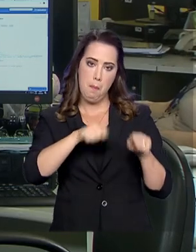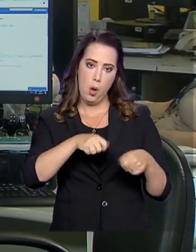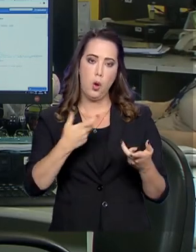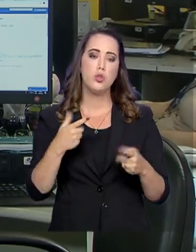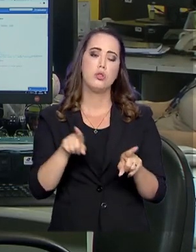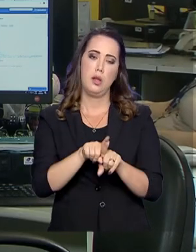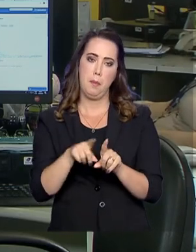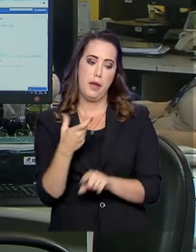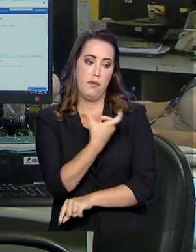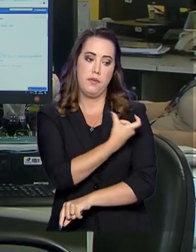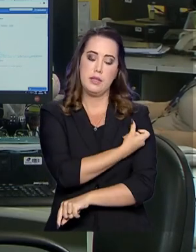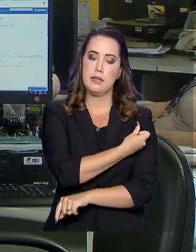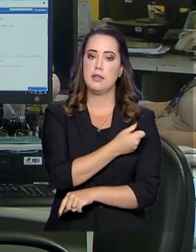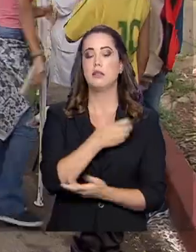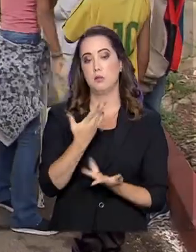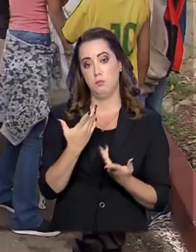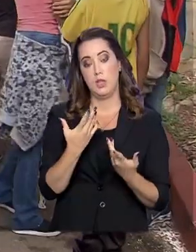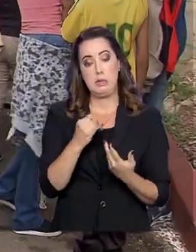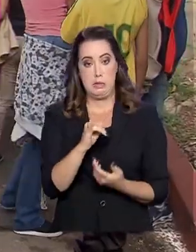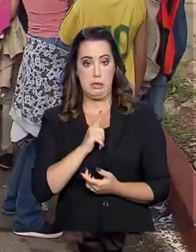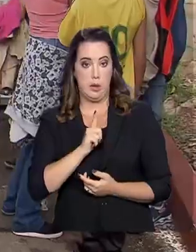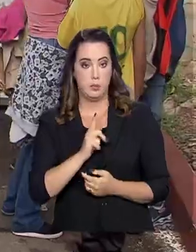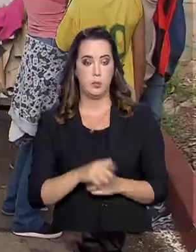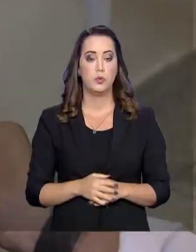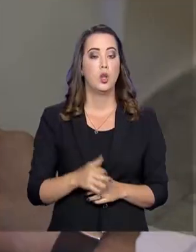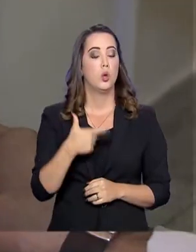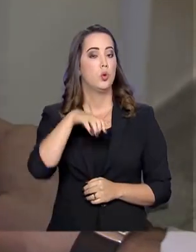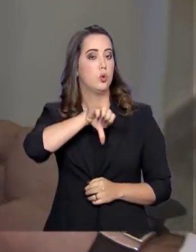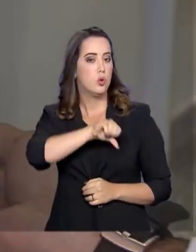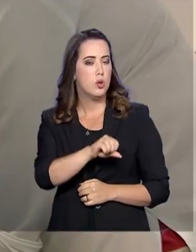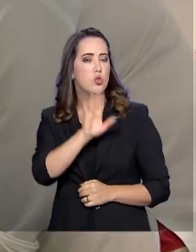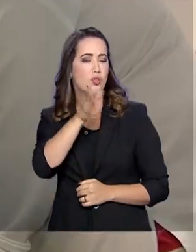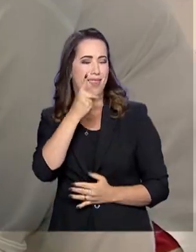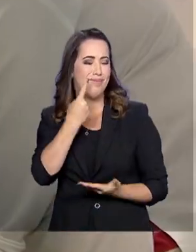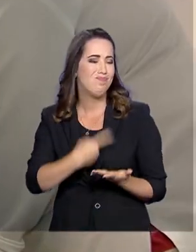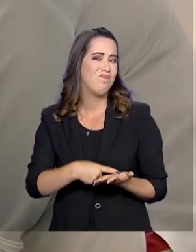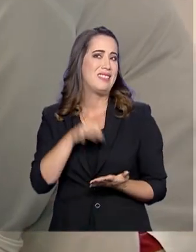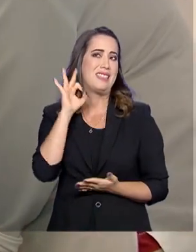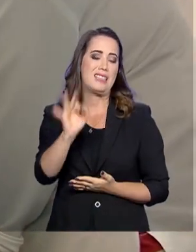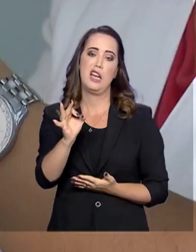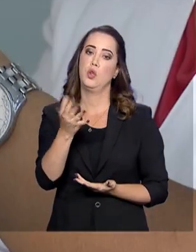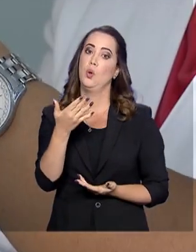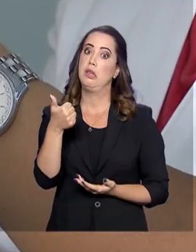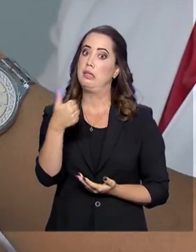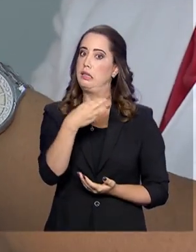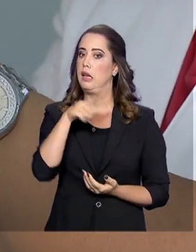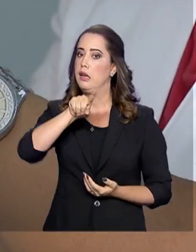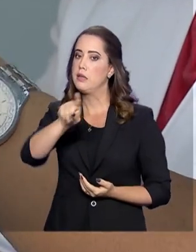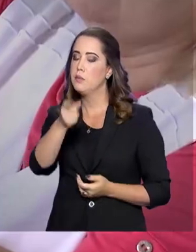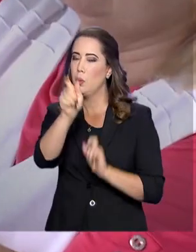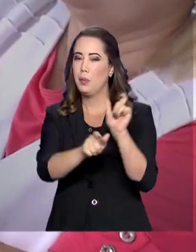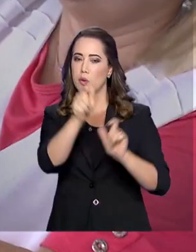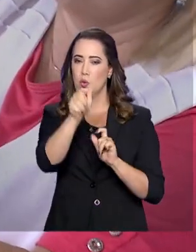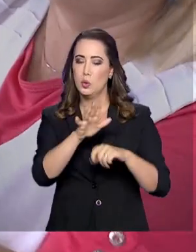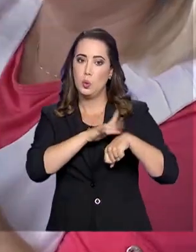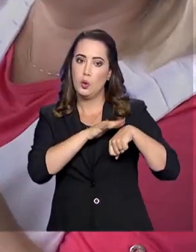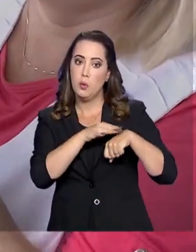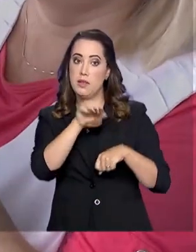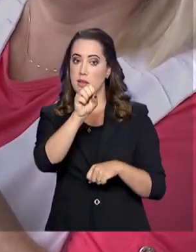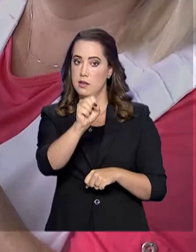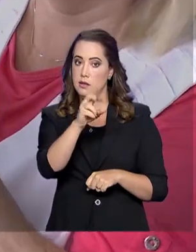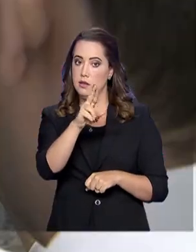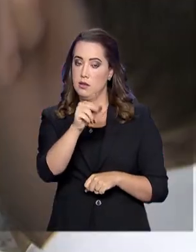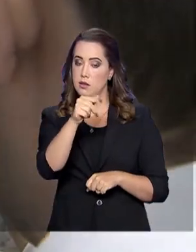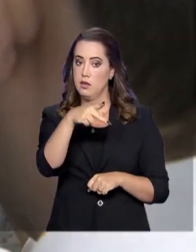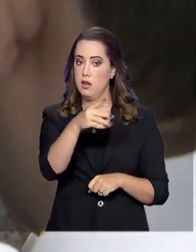disponibilidade de doses da vacina. Em 2019, foram confirmados mais de 13 mil casos em todo o país. E de acordo com